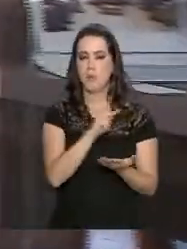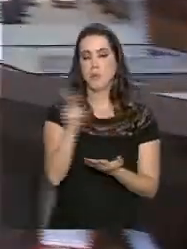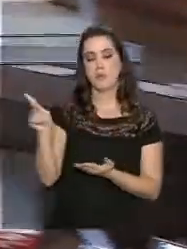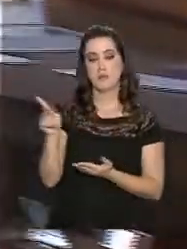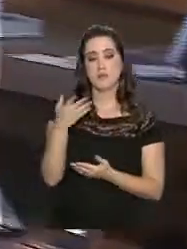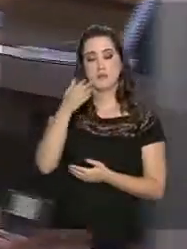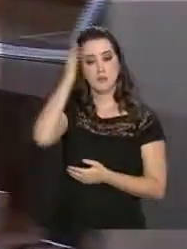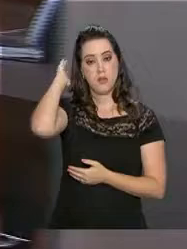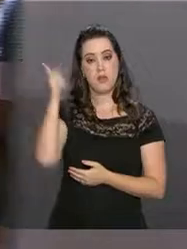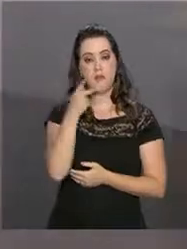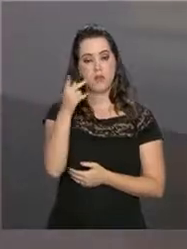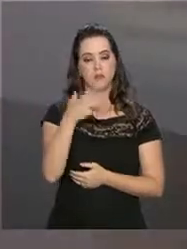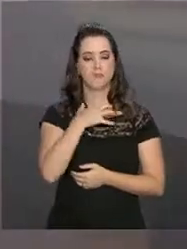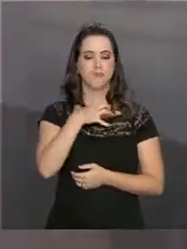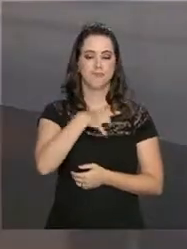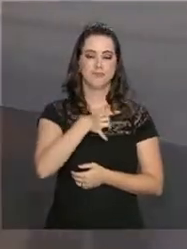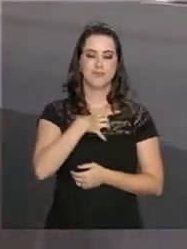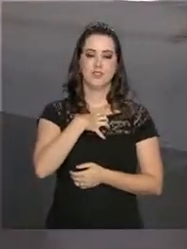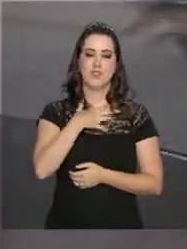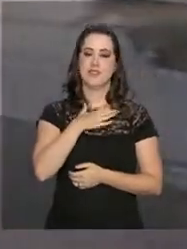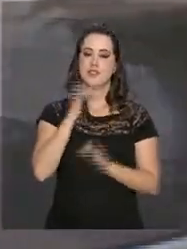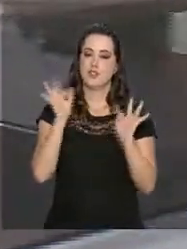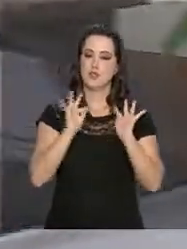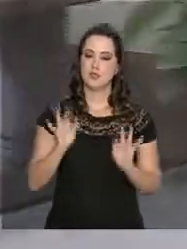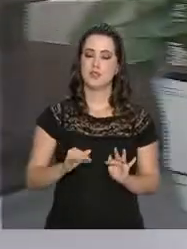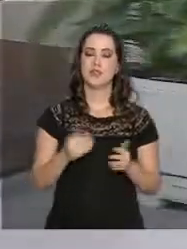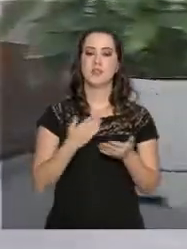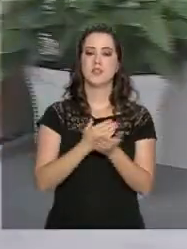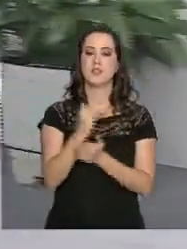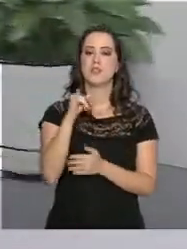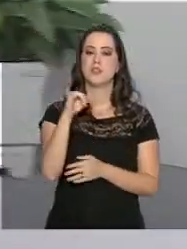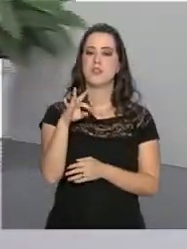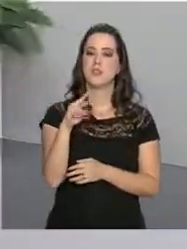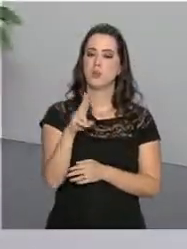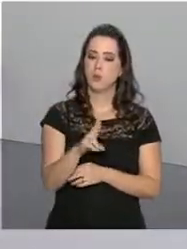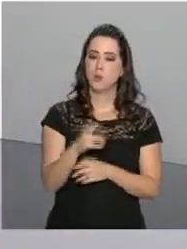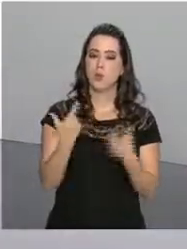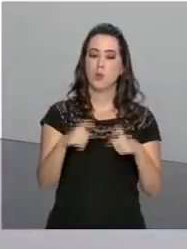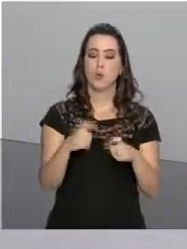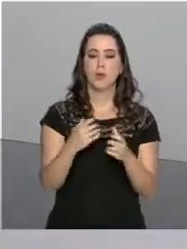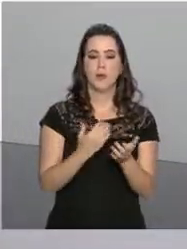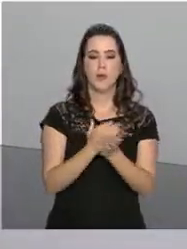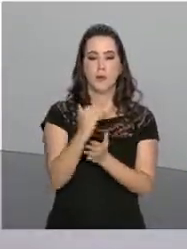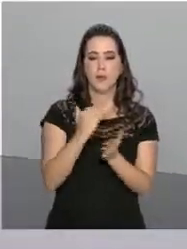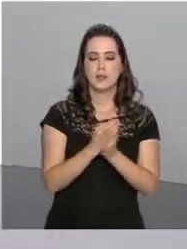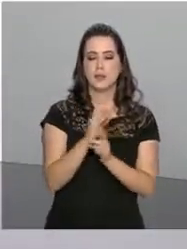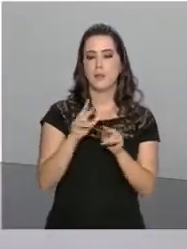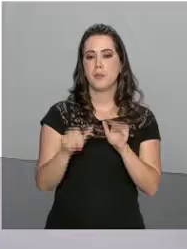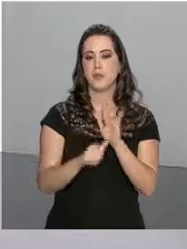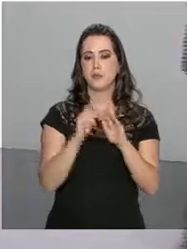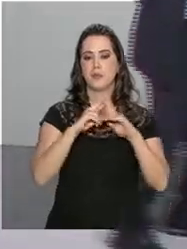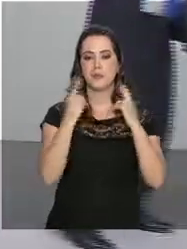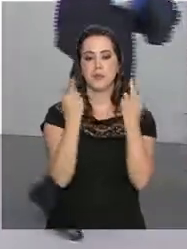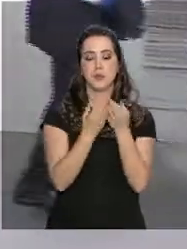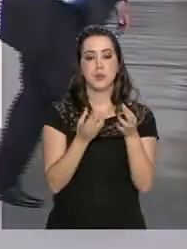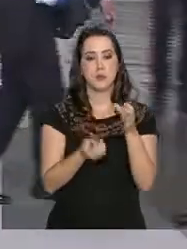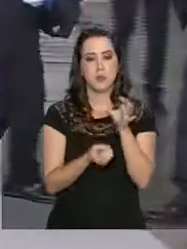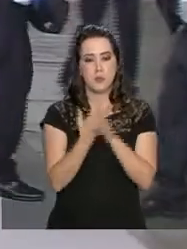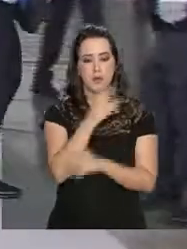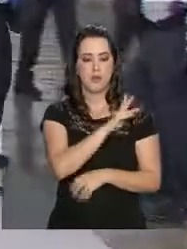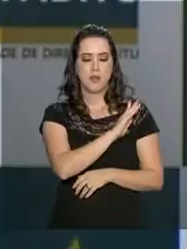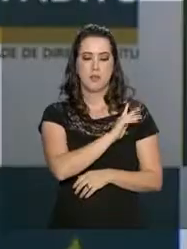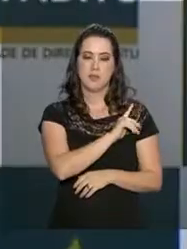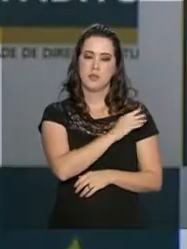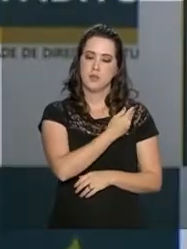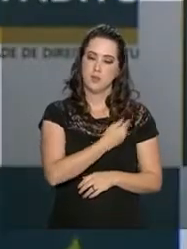falou da satisfação do memorial estar na cidade de Itu, onde foi realizada a primeira reunião para instituir a República no